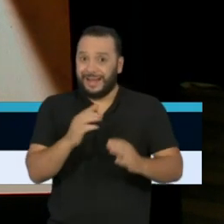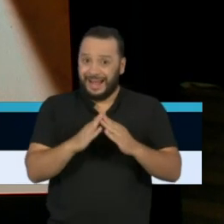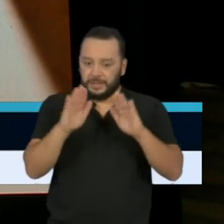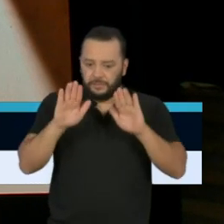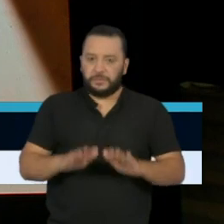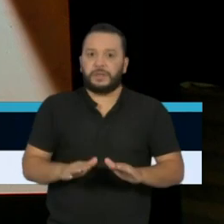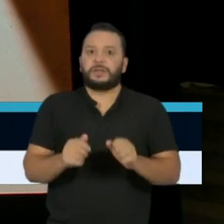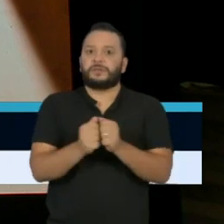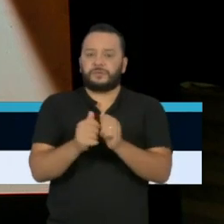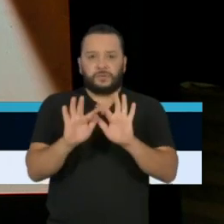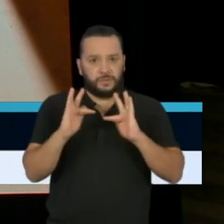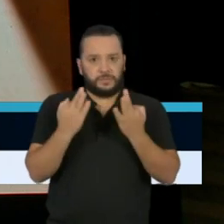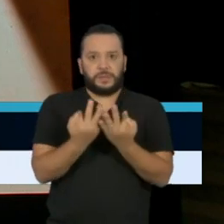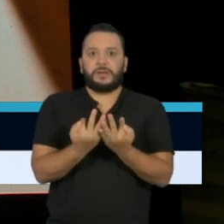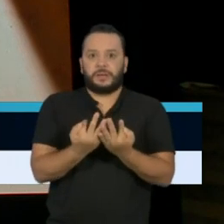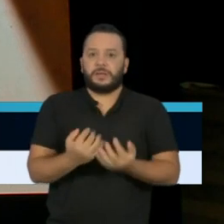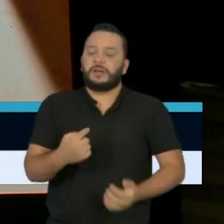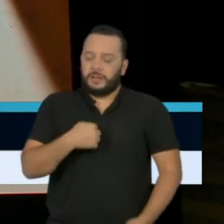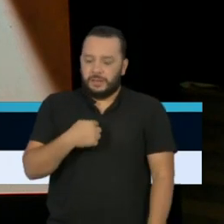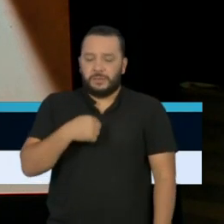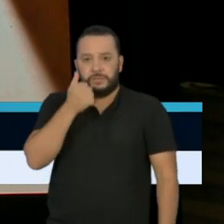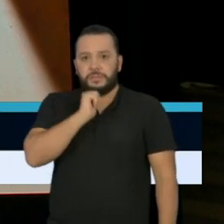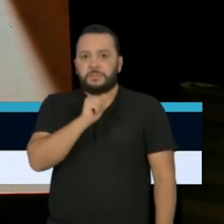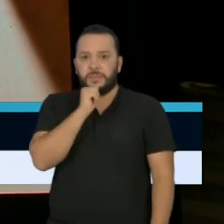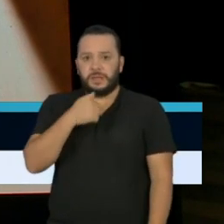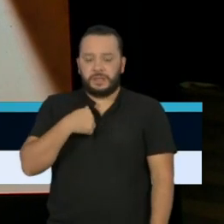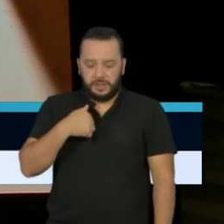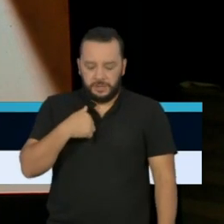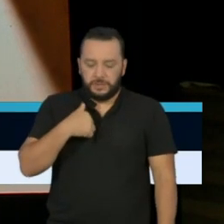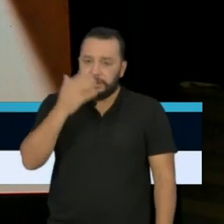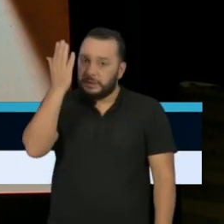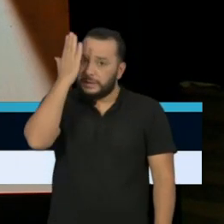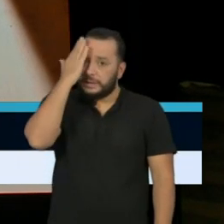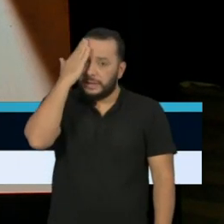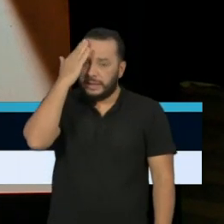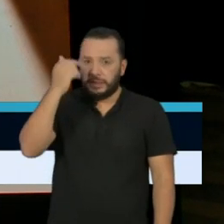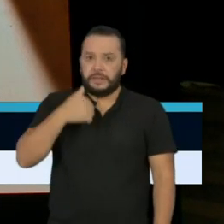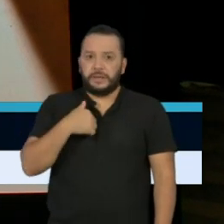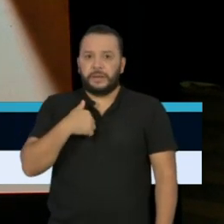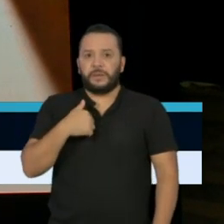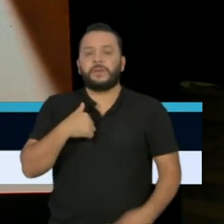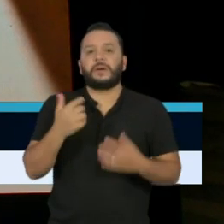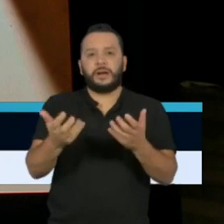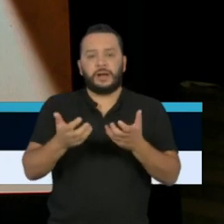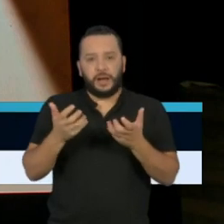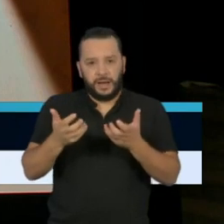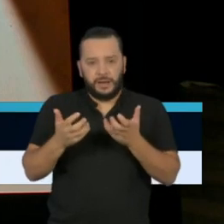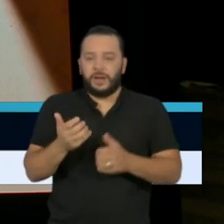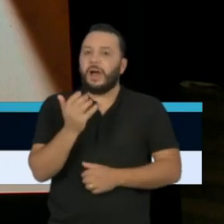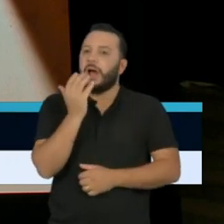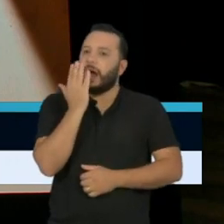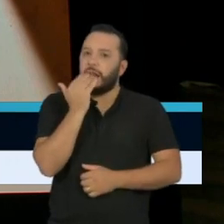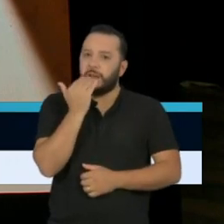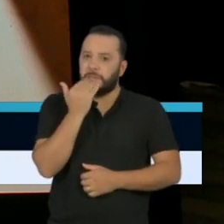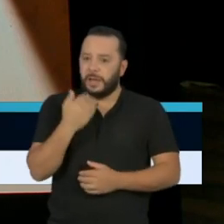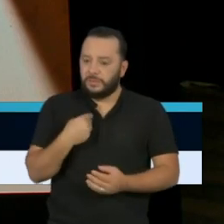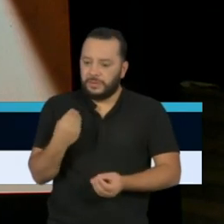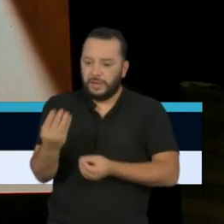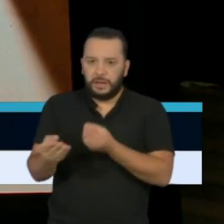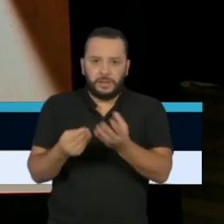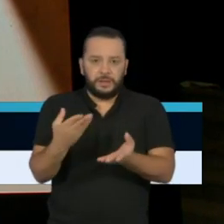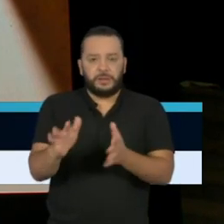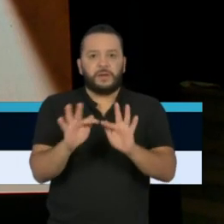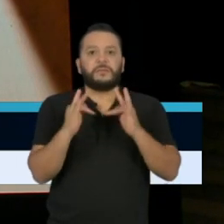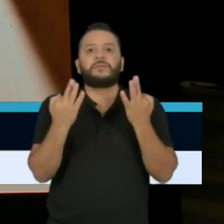família. E como mãe de família, eu sei que o que nós mais queremos é colocar alimento na mesa dos filhos e da família.